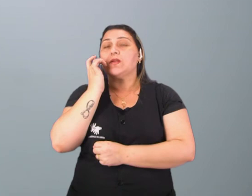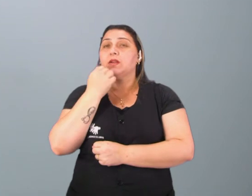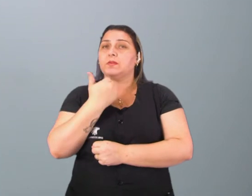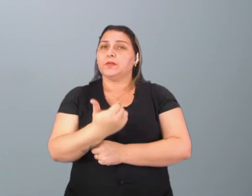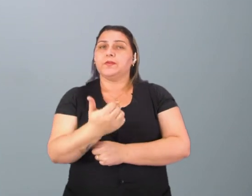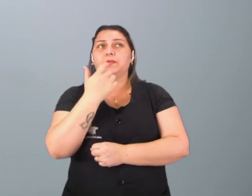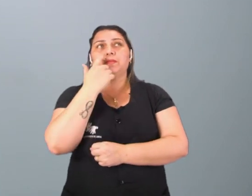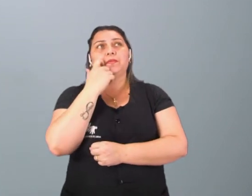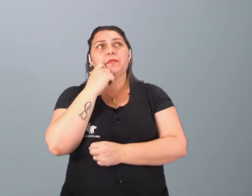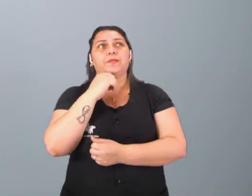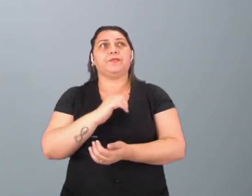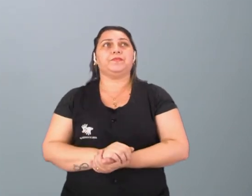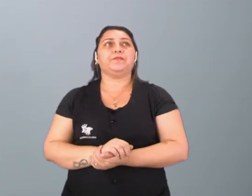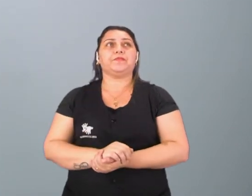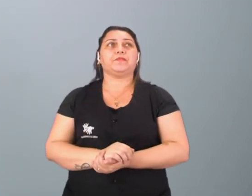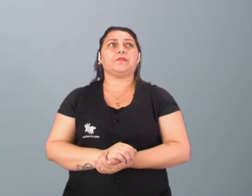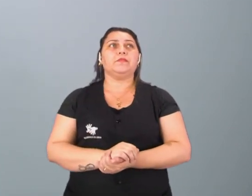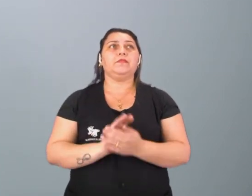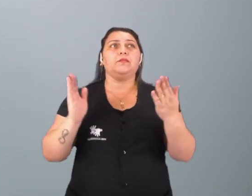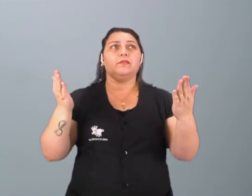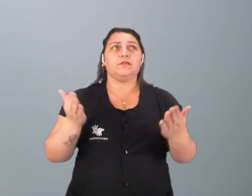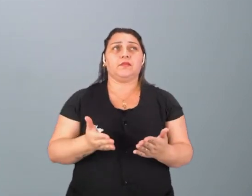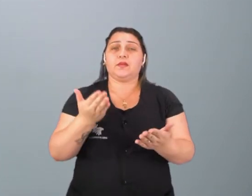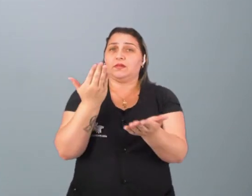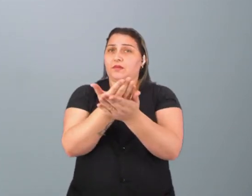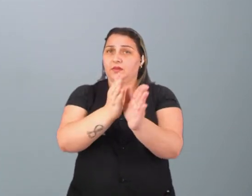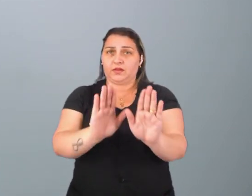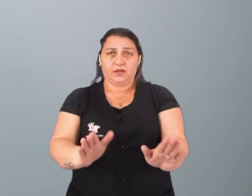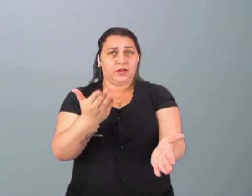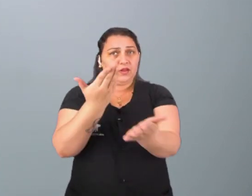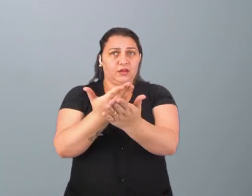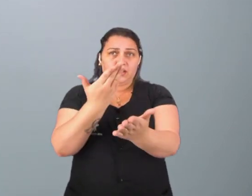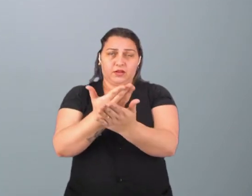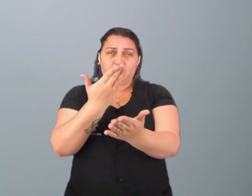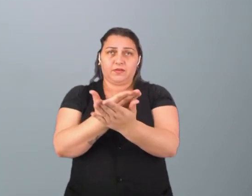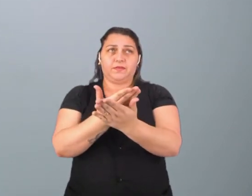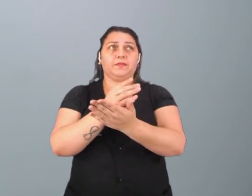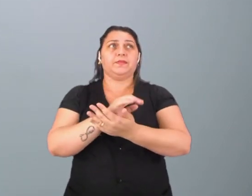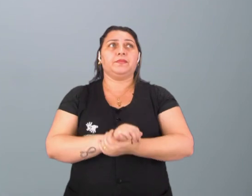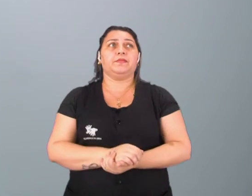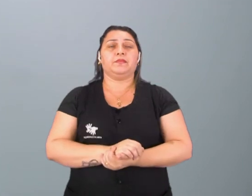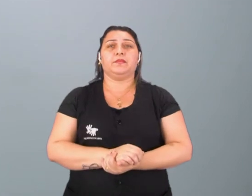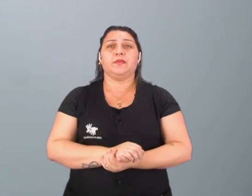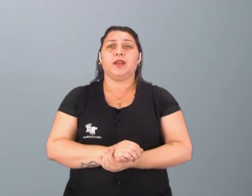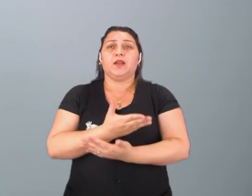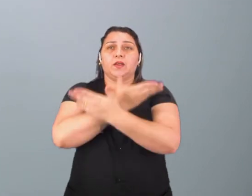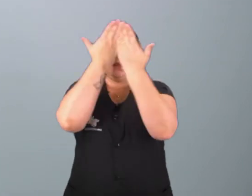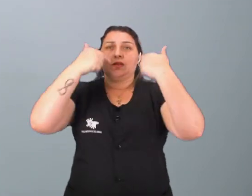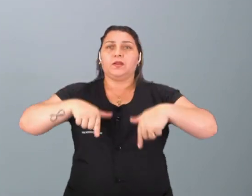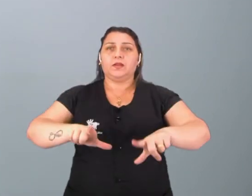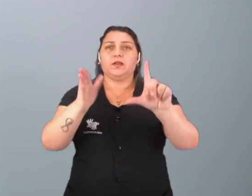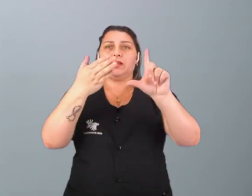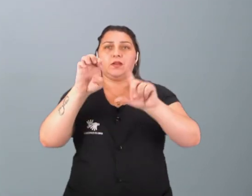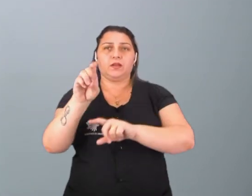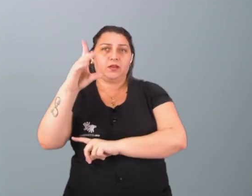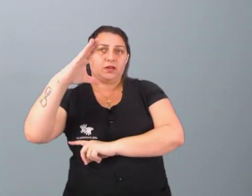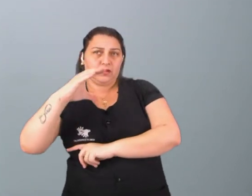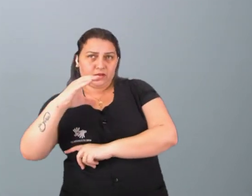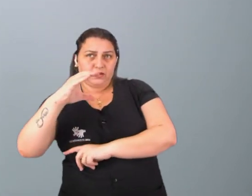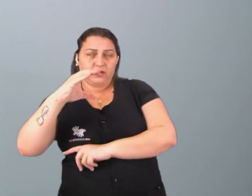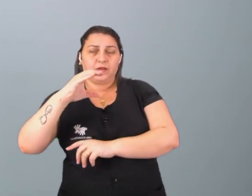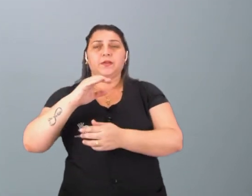com o grande número de escorpiões que têm sido encontrados na região. Eles também se indignaram com a sugestão